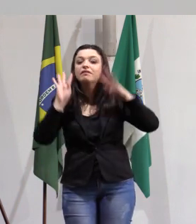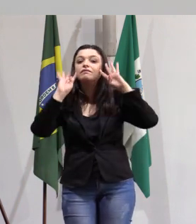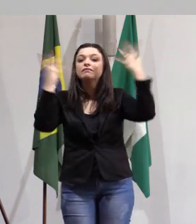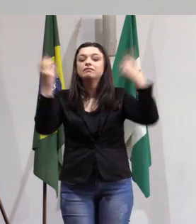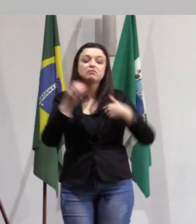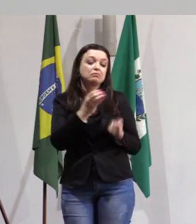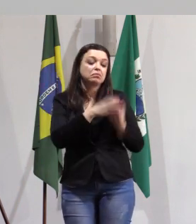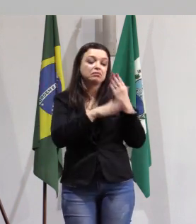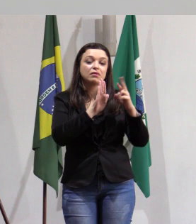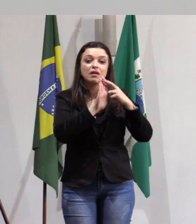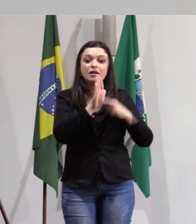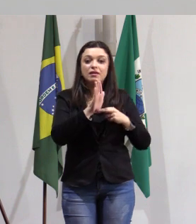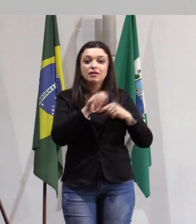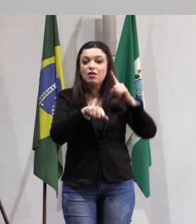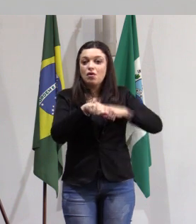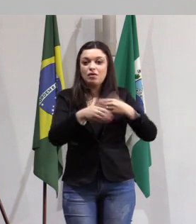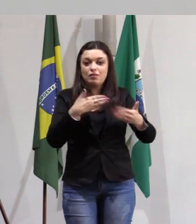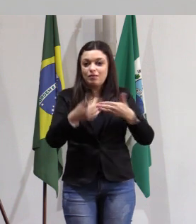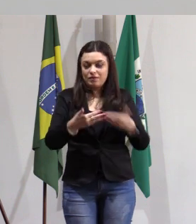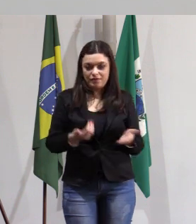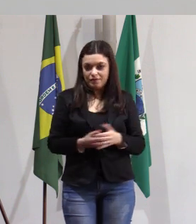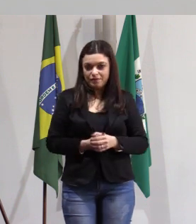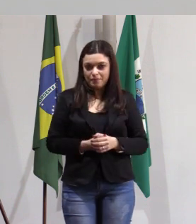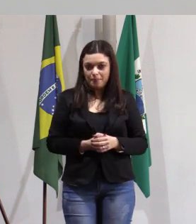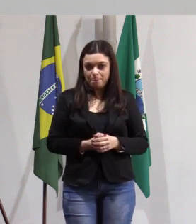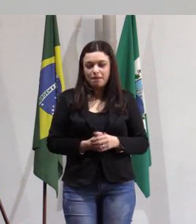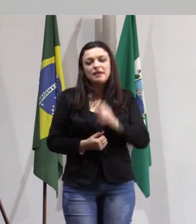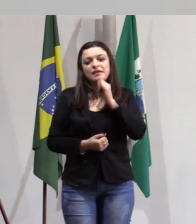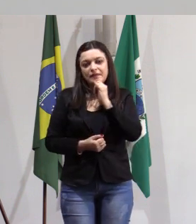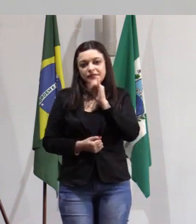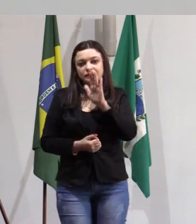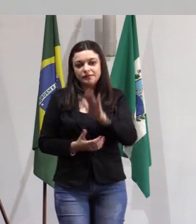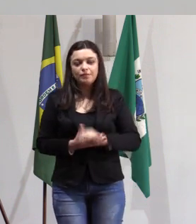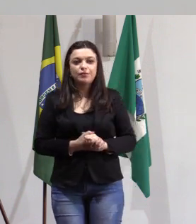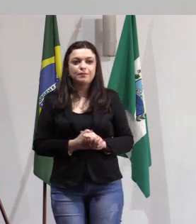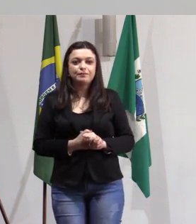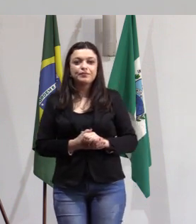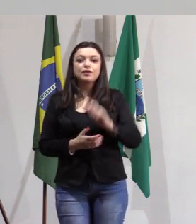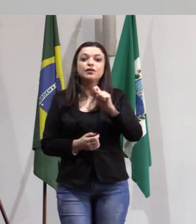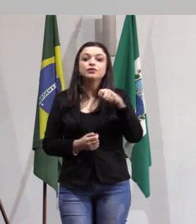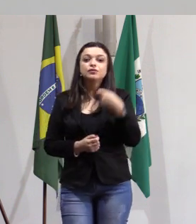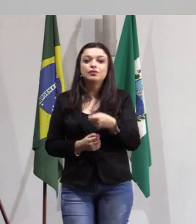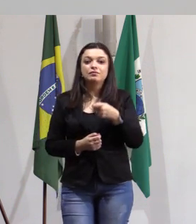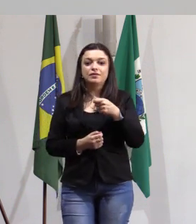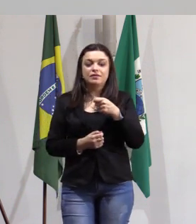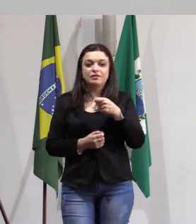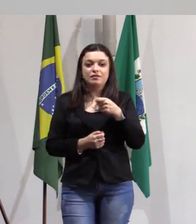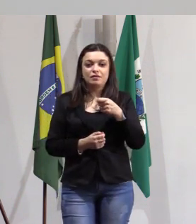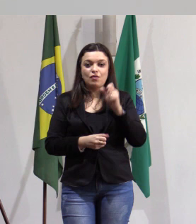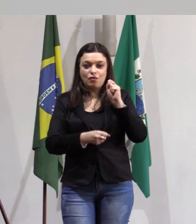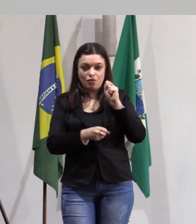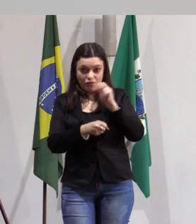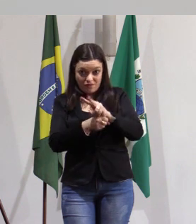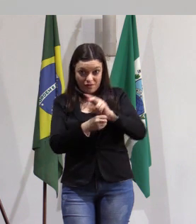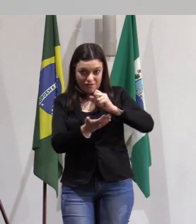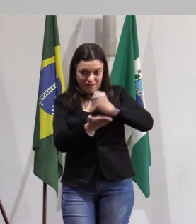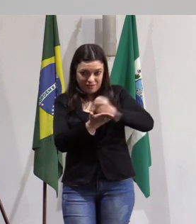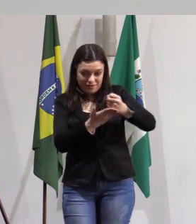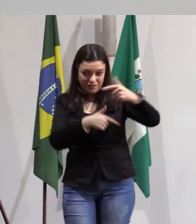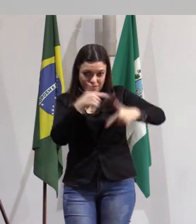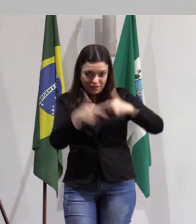gestores. Dou exemplos. As diretrizes da política de pessoal é remetida, veja, que